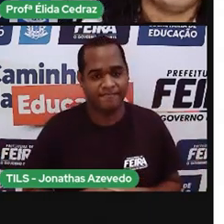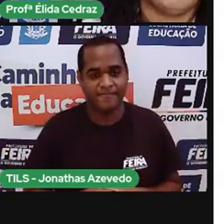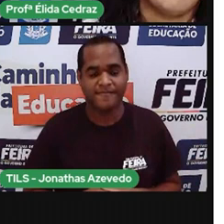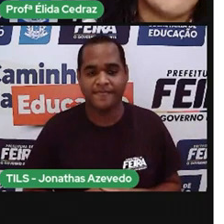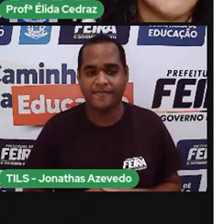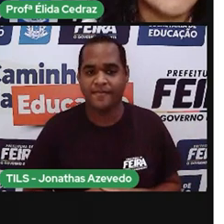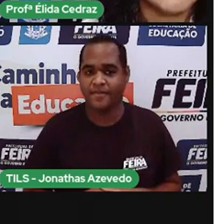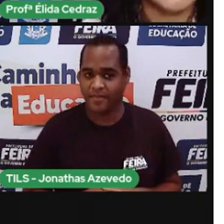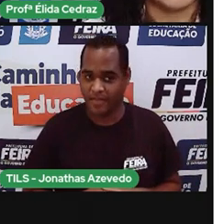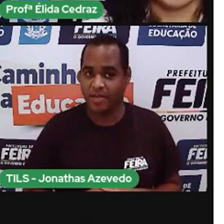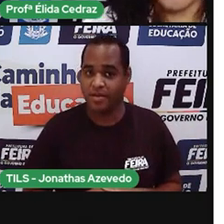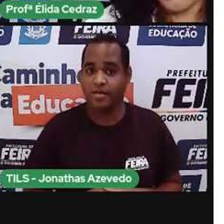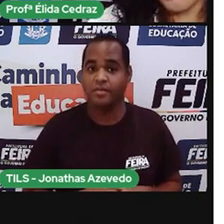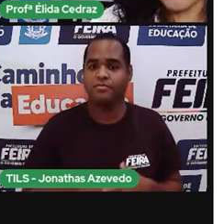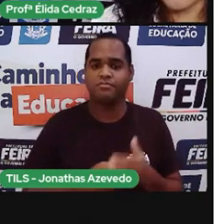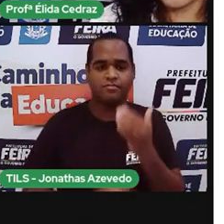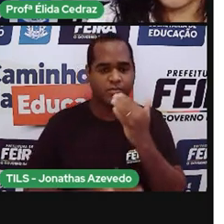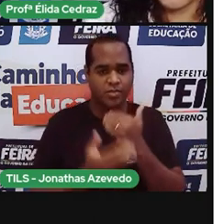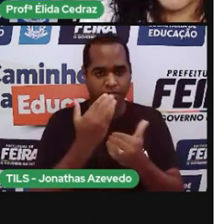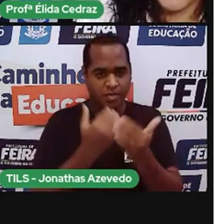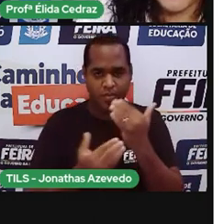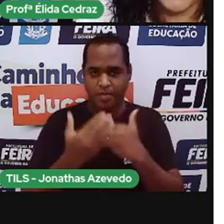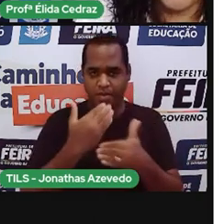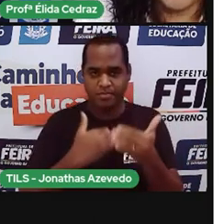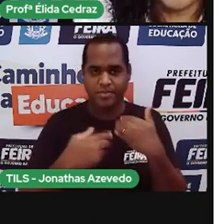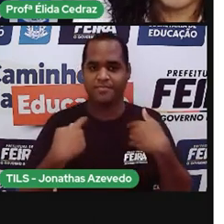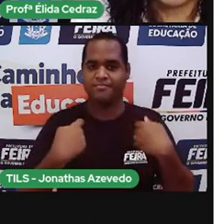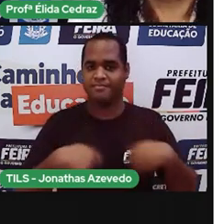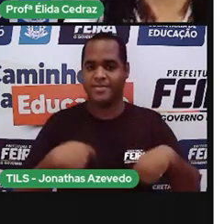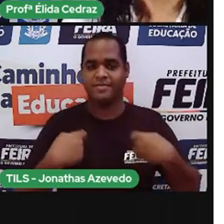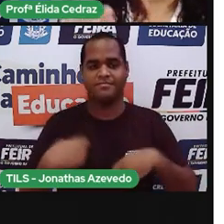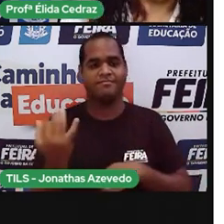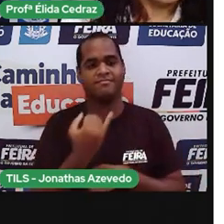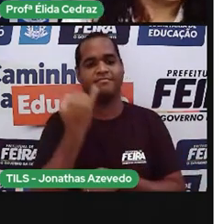É alimentação em nosso dia a dia.